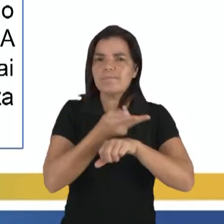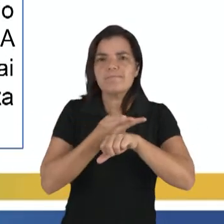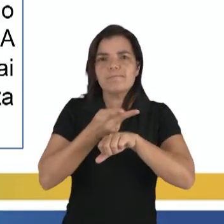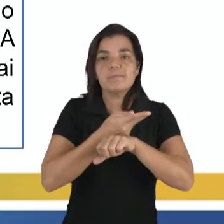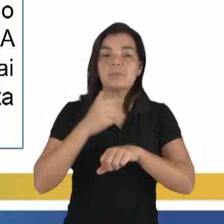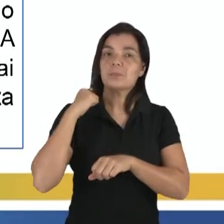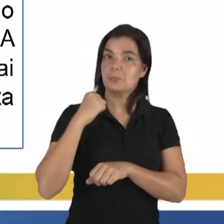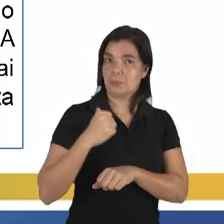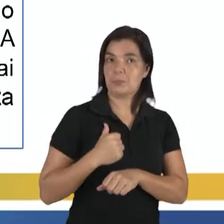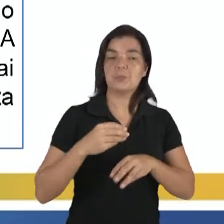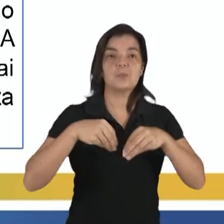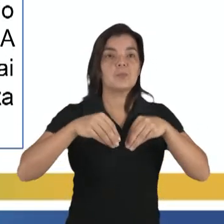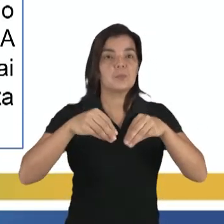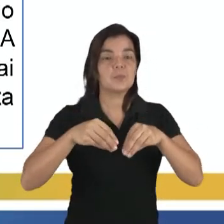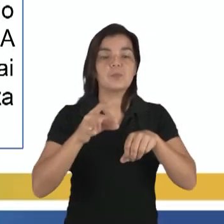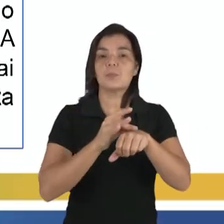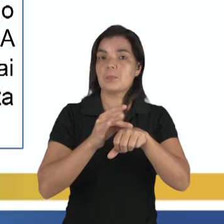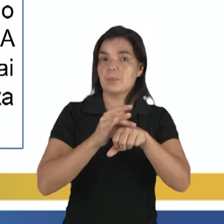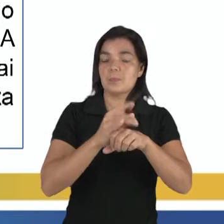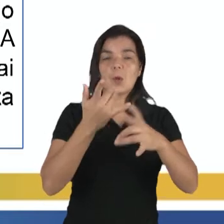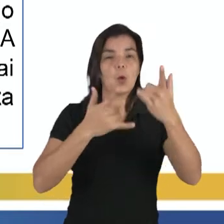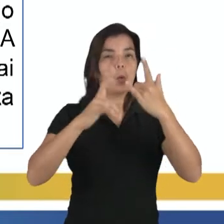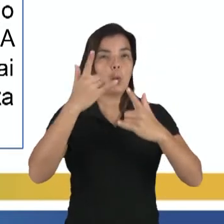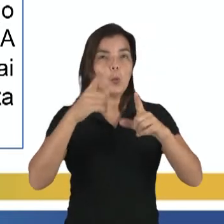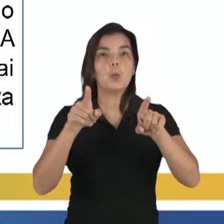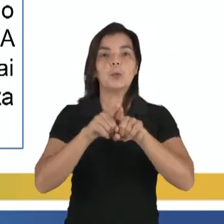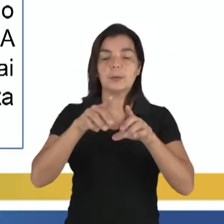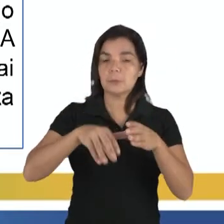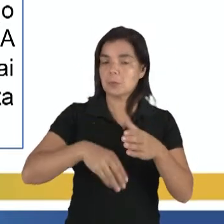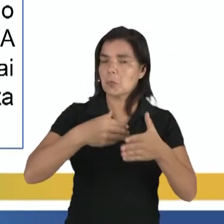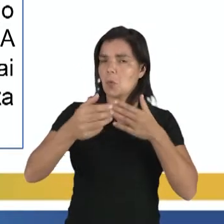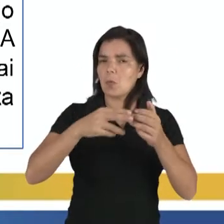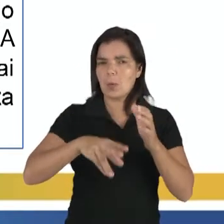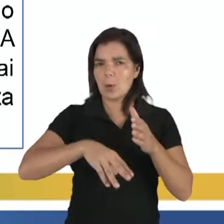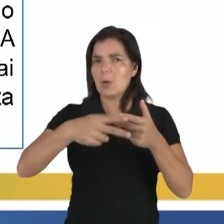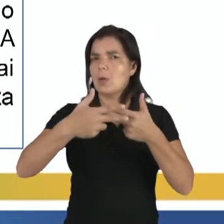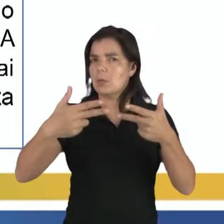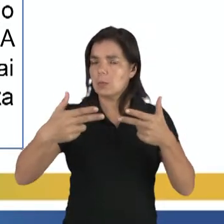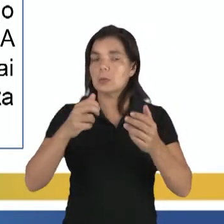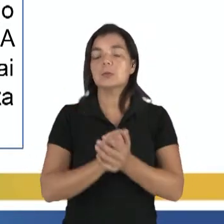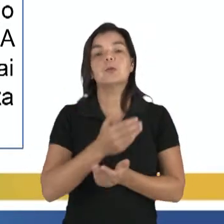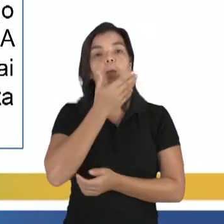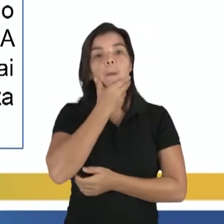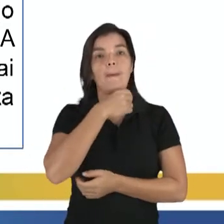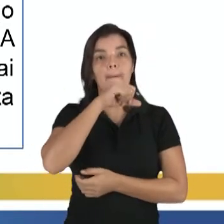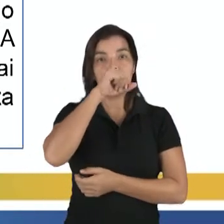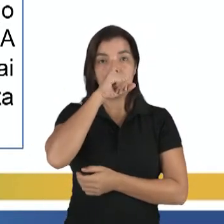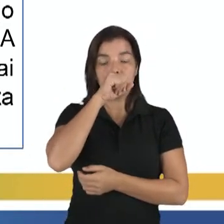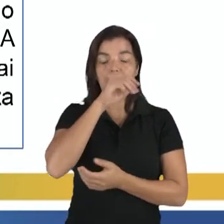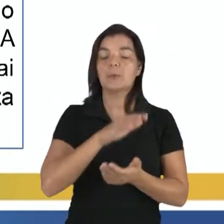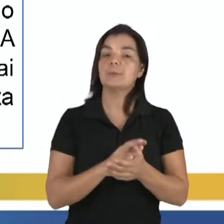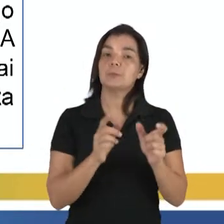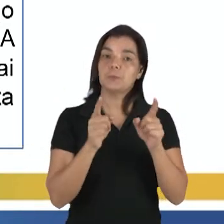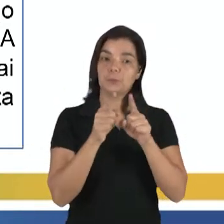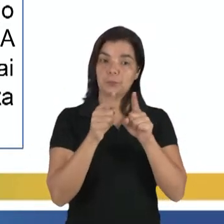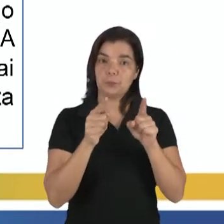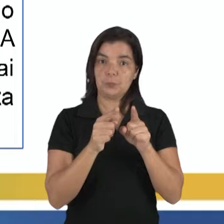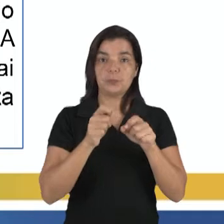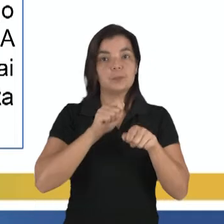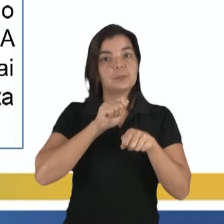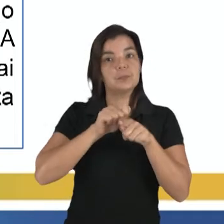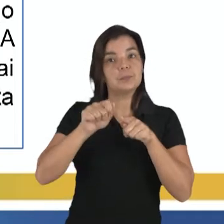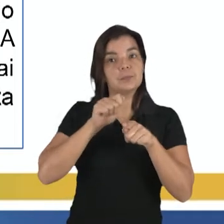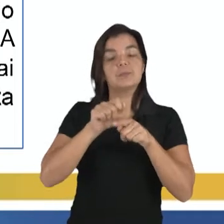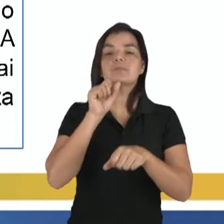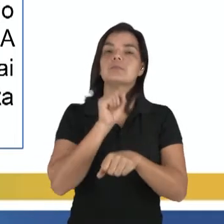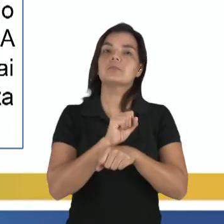na bolsa de plástico preto e brilhante. Retira qualquer coisa. O pai se mune de uma caixa de fósforos